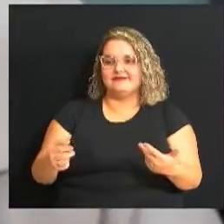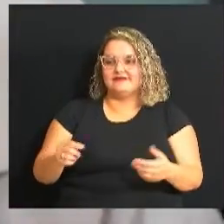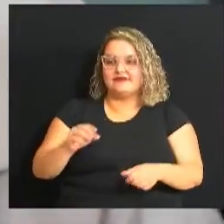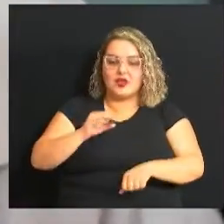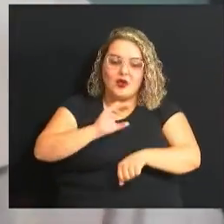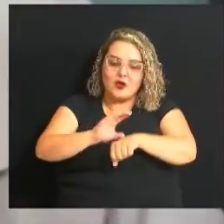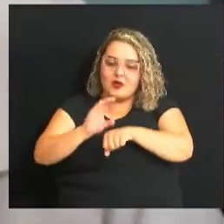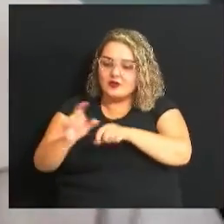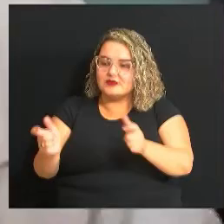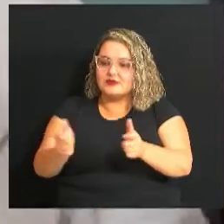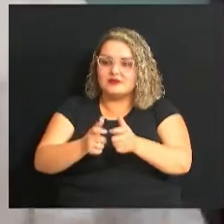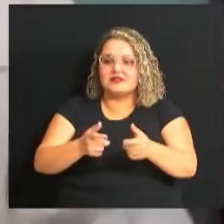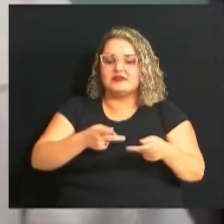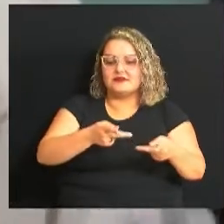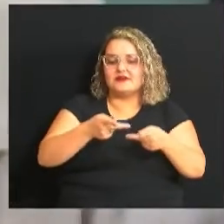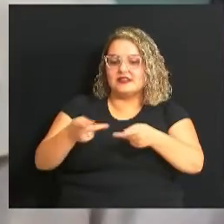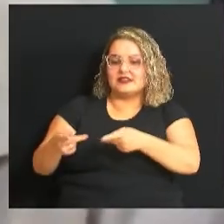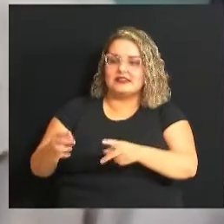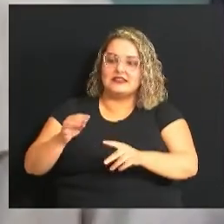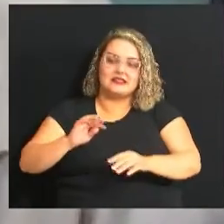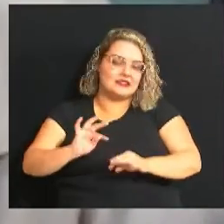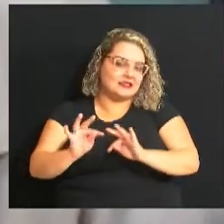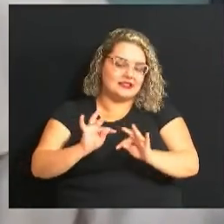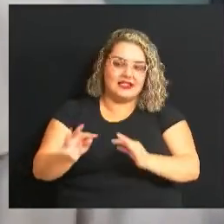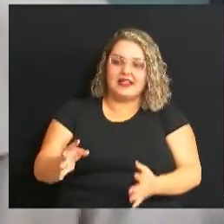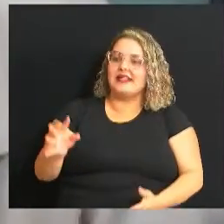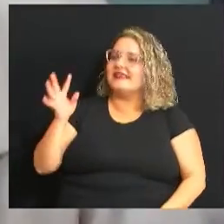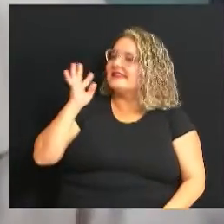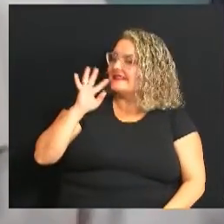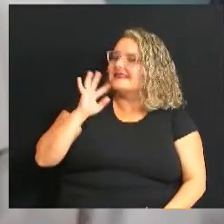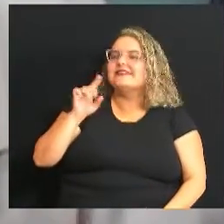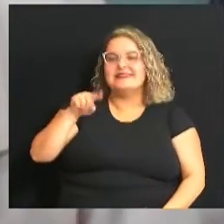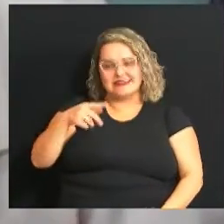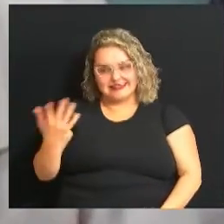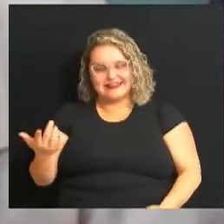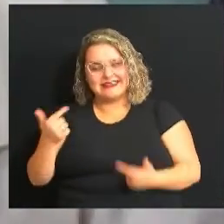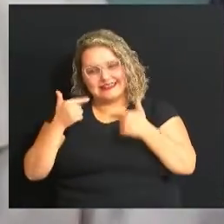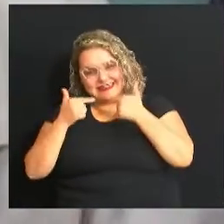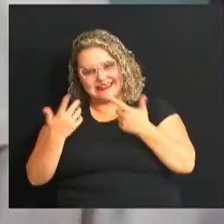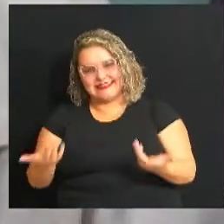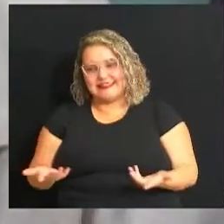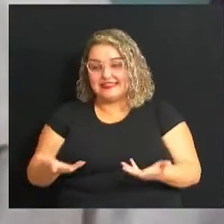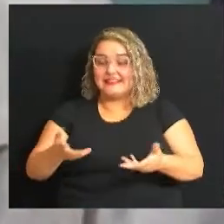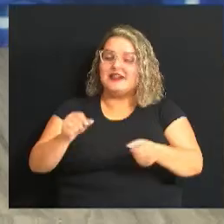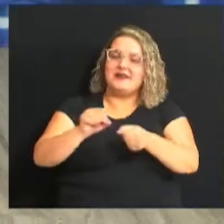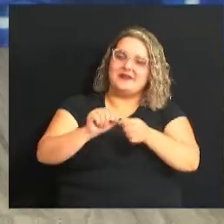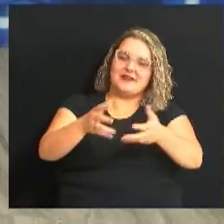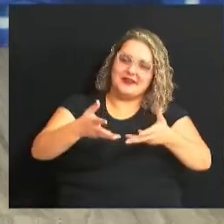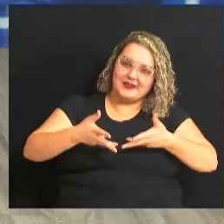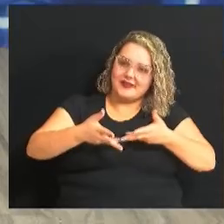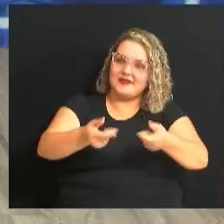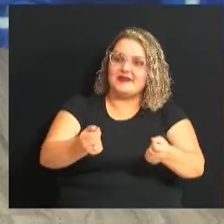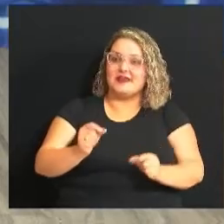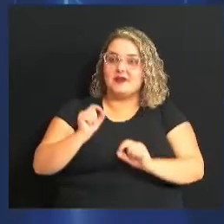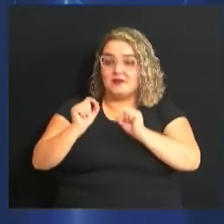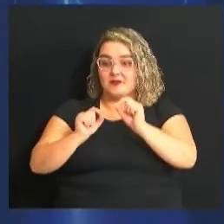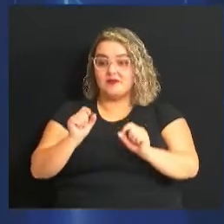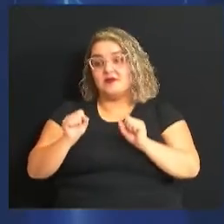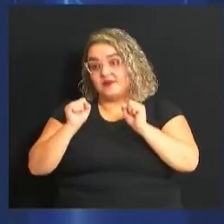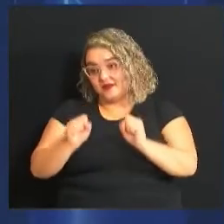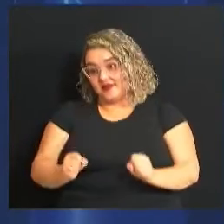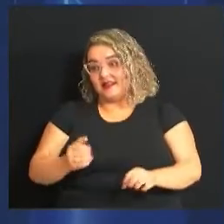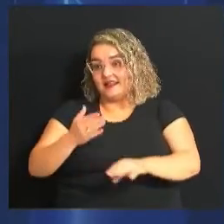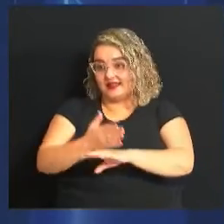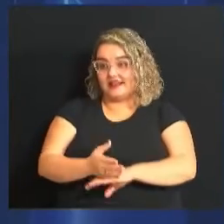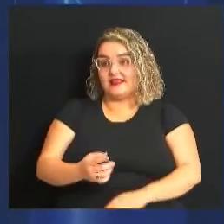muitas visitas técnicas. Que bacana. E é isso. Legal, tá feito o convite, então, para quem puder participar. Quem não puder, depois